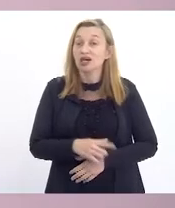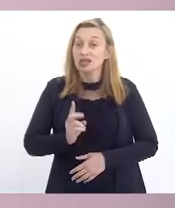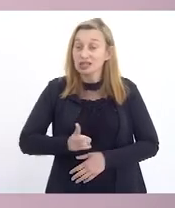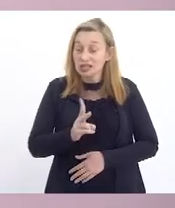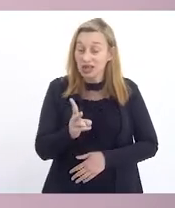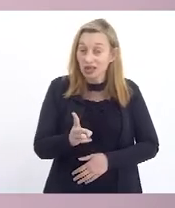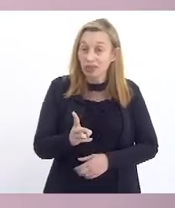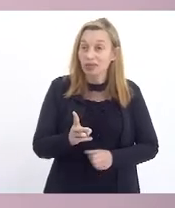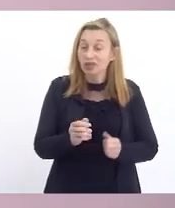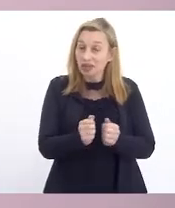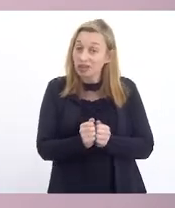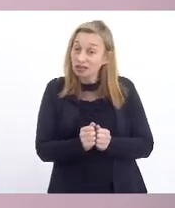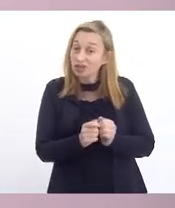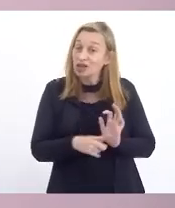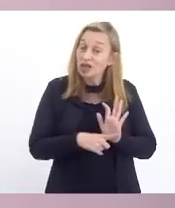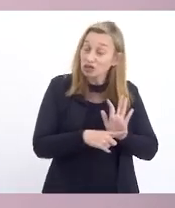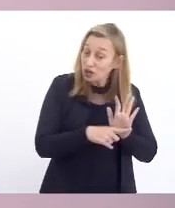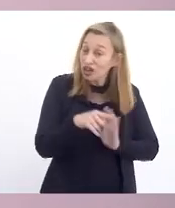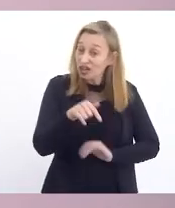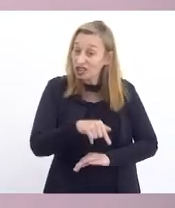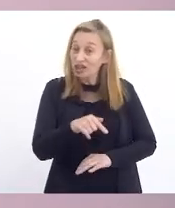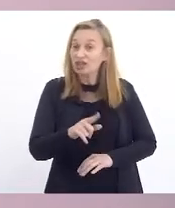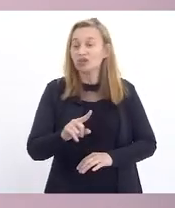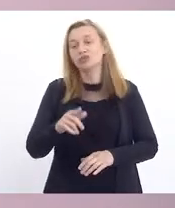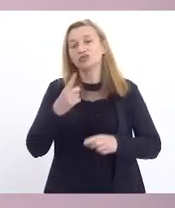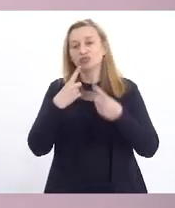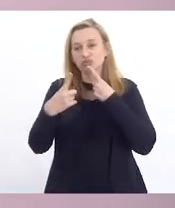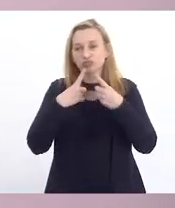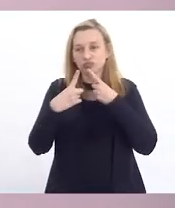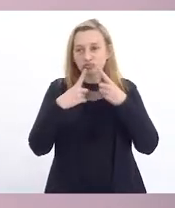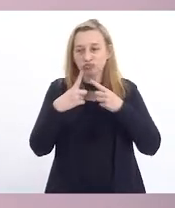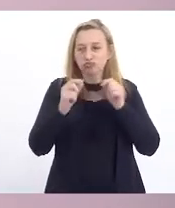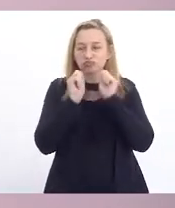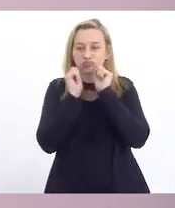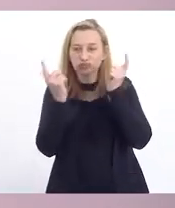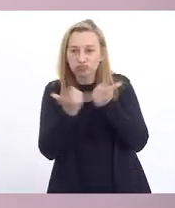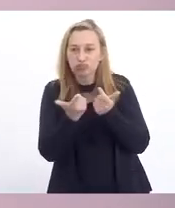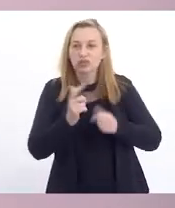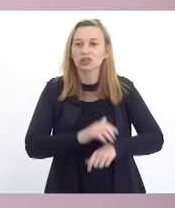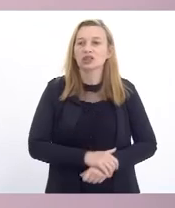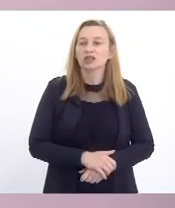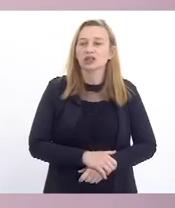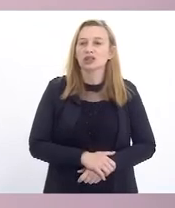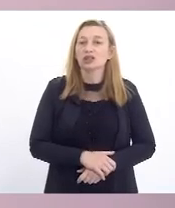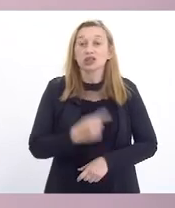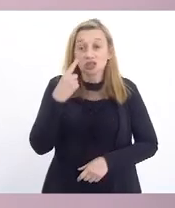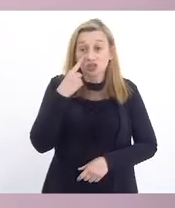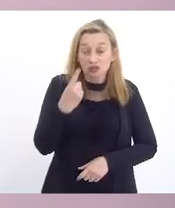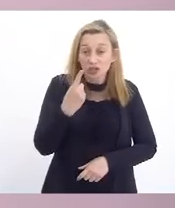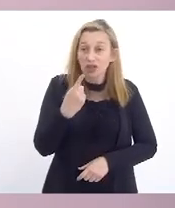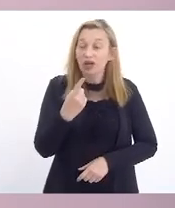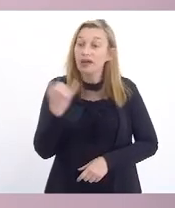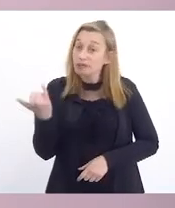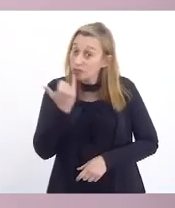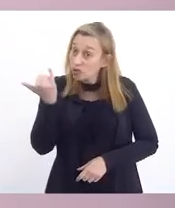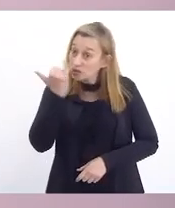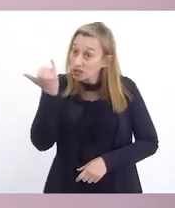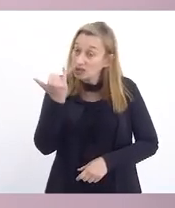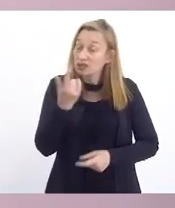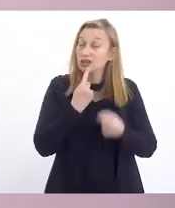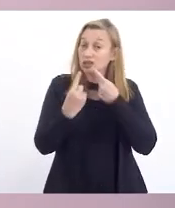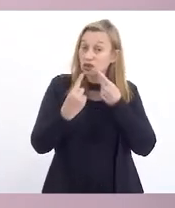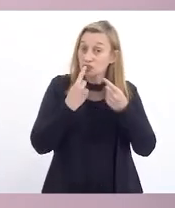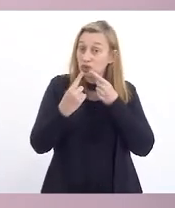de participar e contribuir aqui com os debates aqui na Assembleia Legislativa. E a gente verifica a importância desse